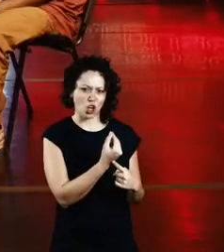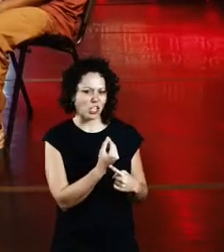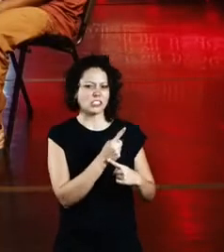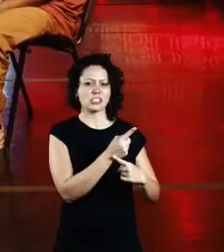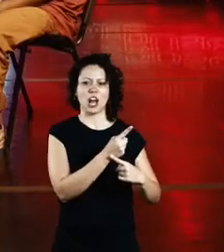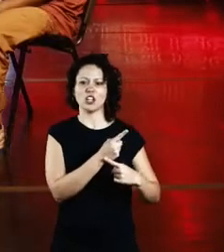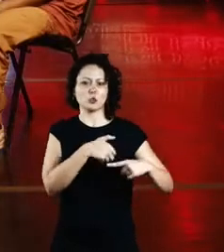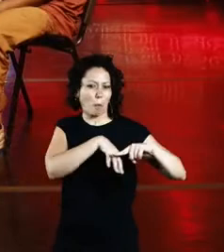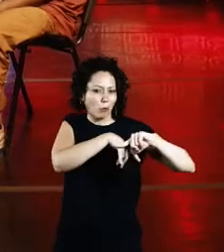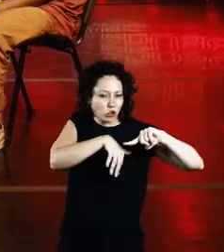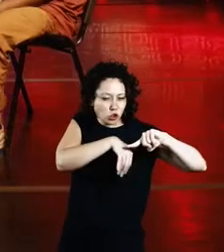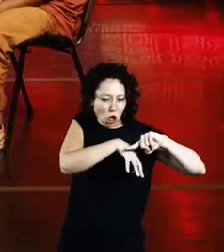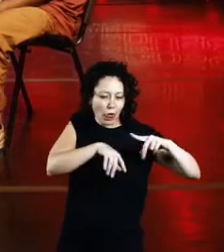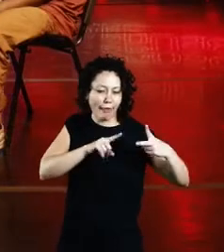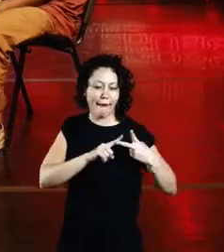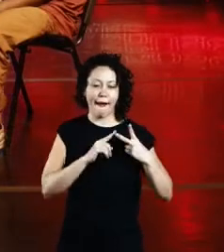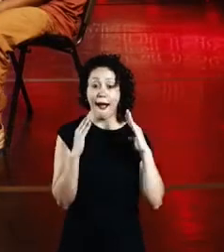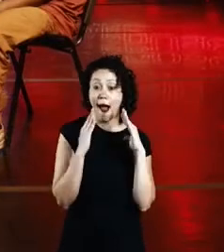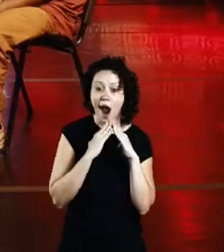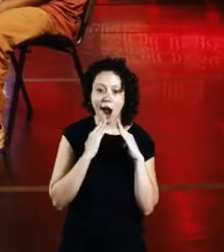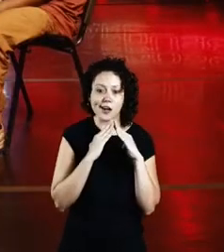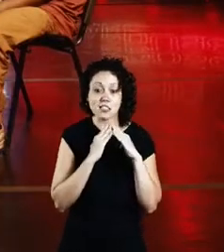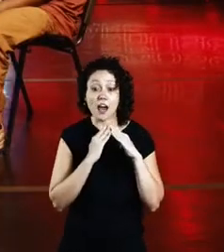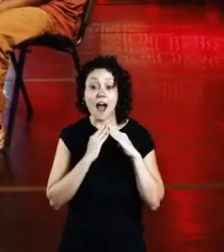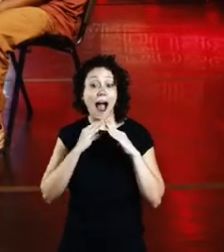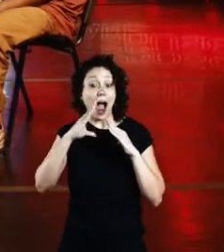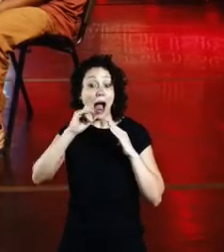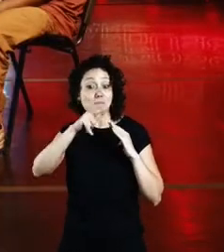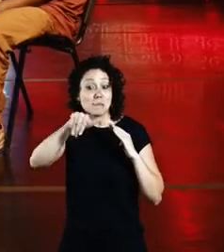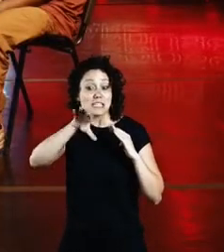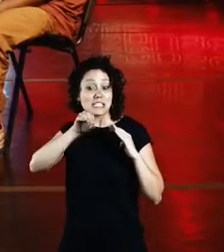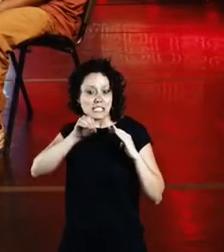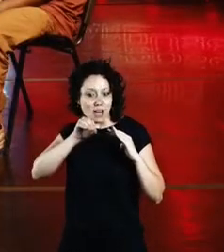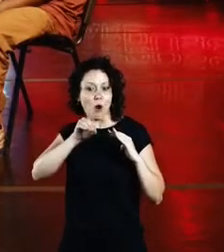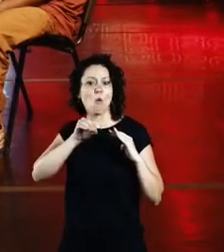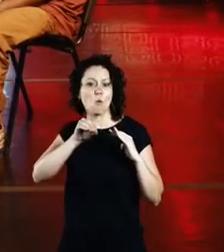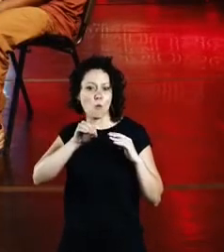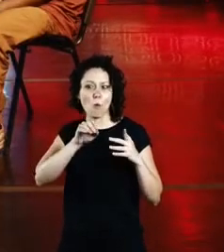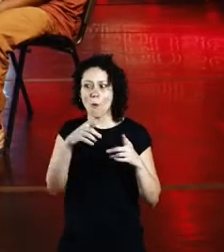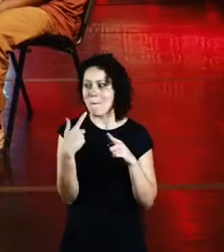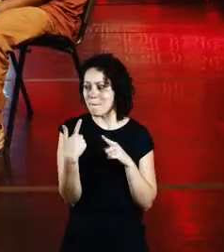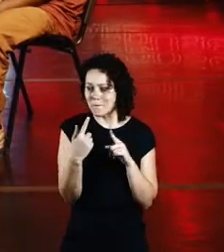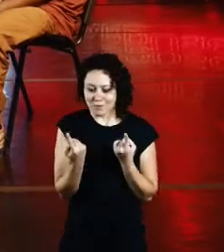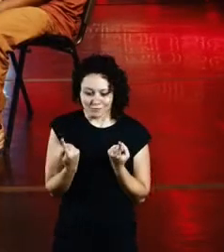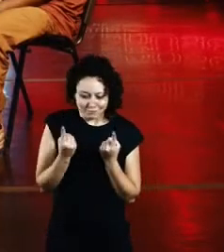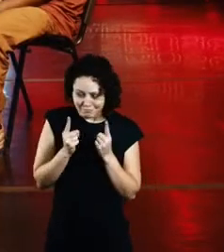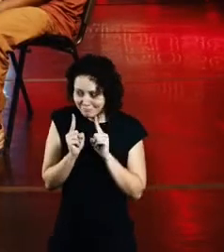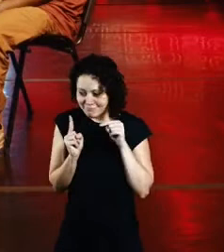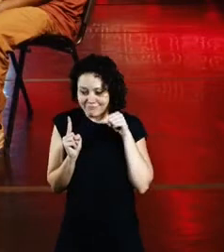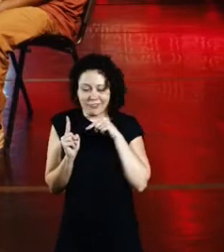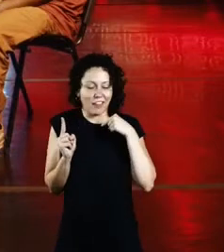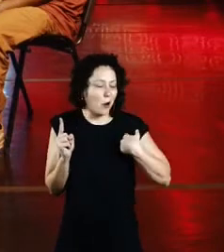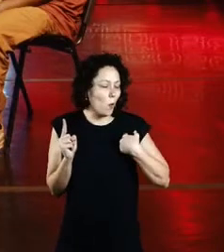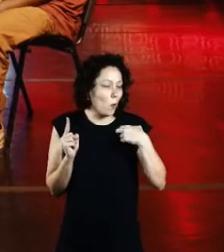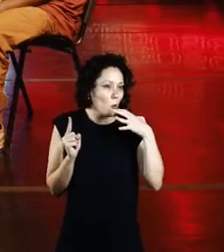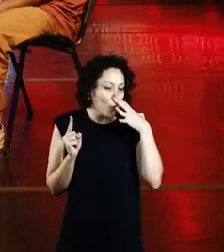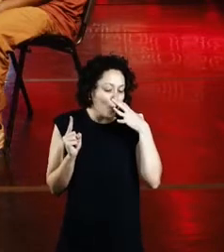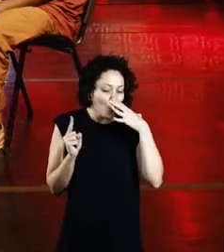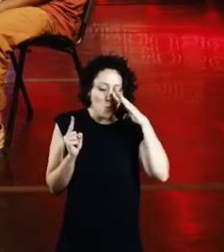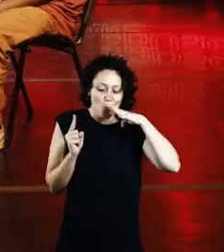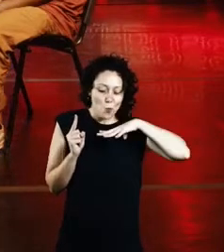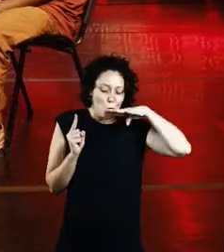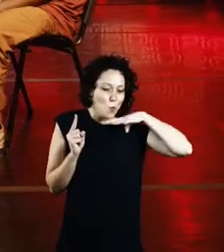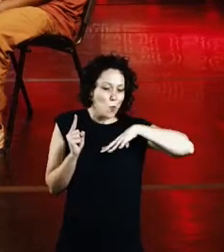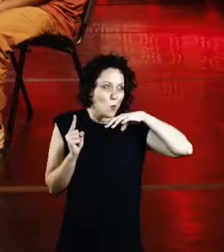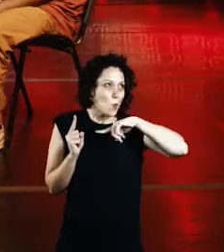com o Curtis Blow. Meu, era o seu ídolo, cara. Você tava dando foda, rolê, né, com o cara na cidade.